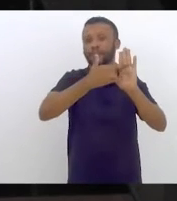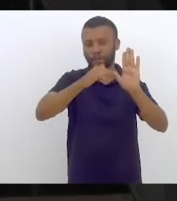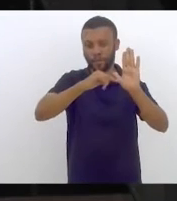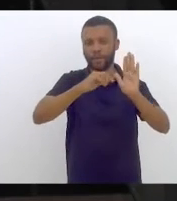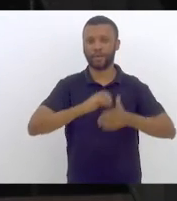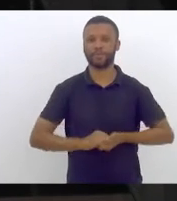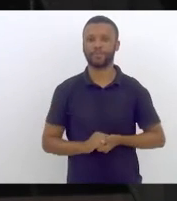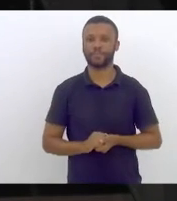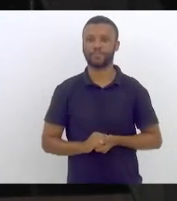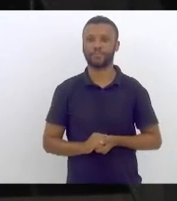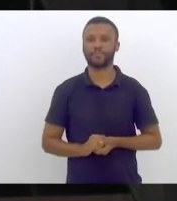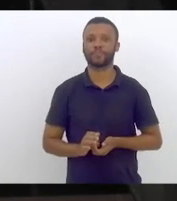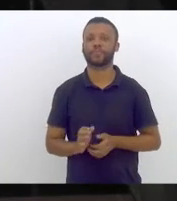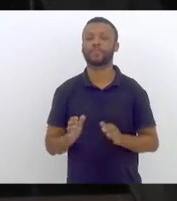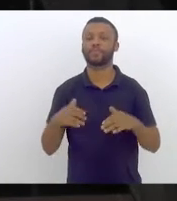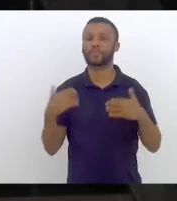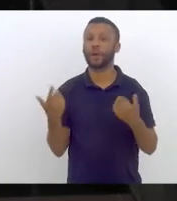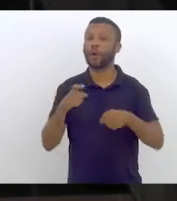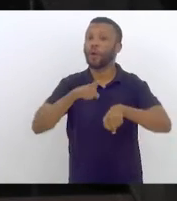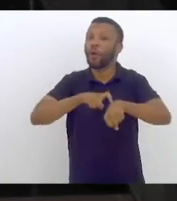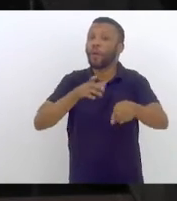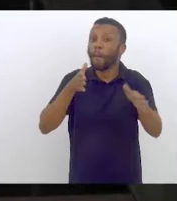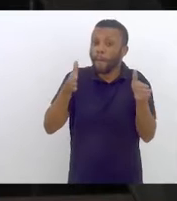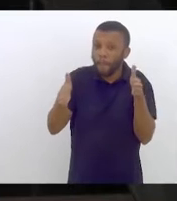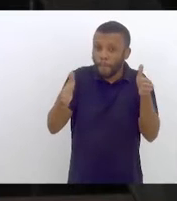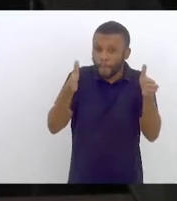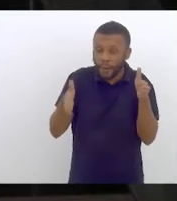Então, foi ampliada,